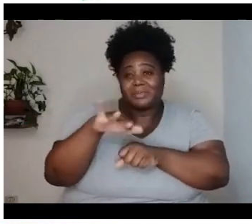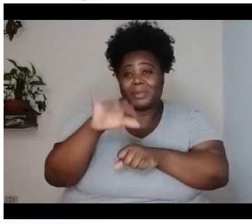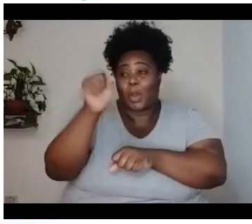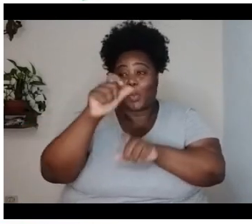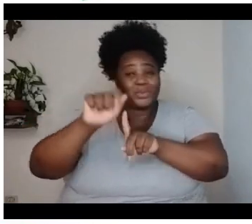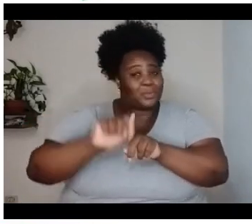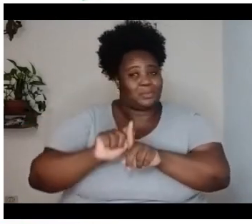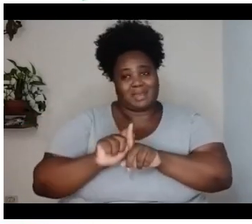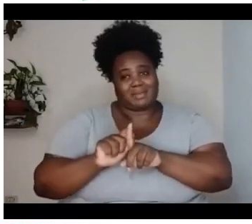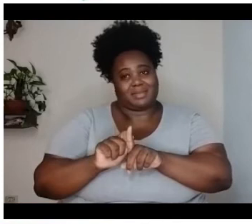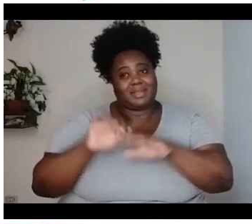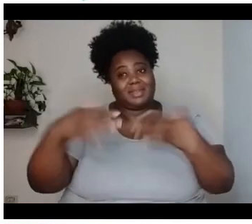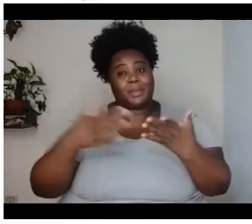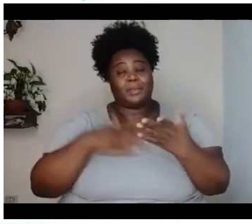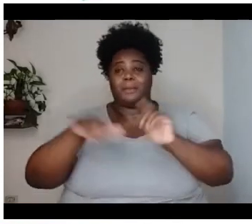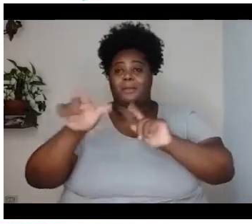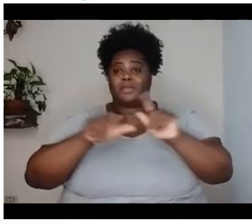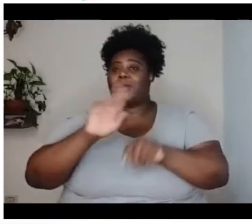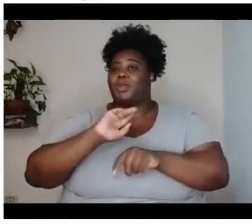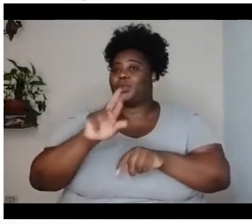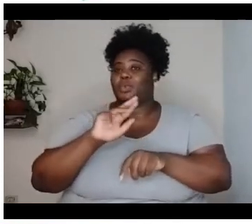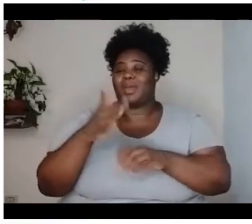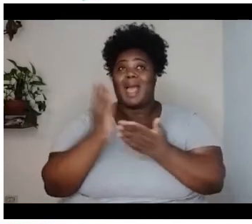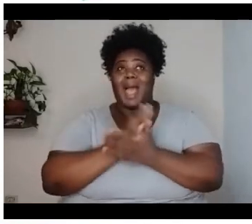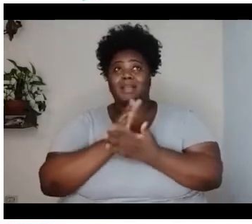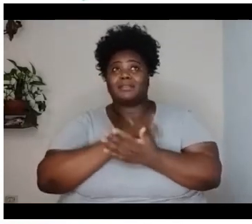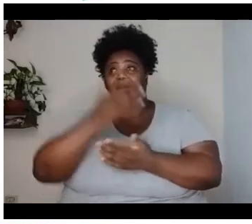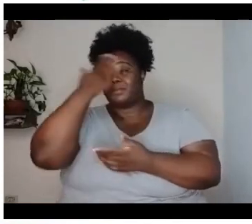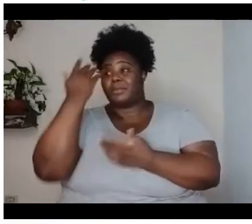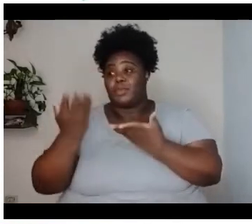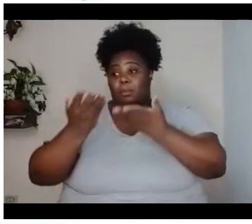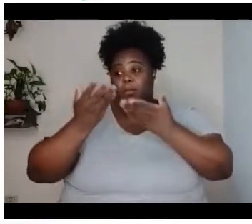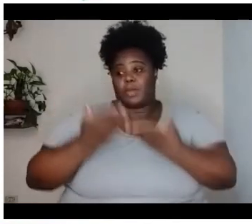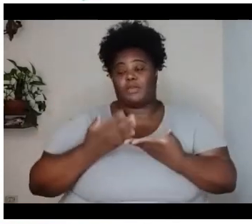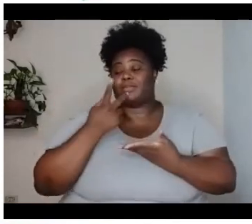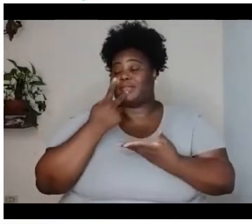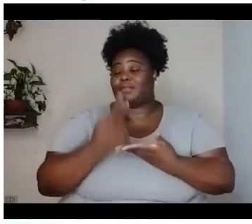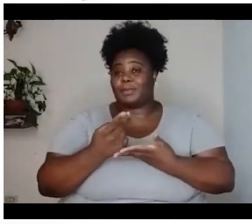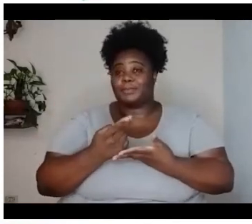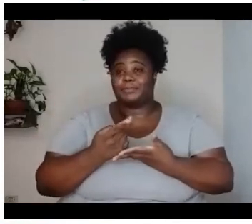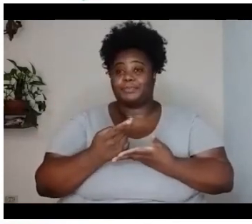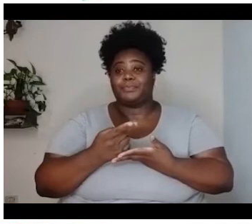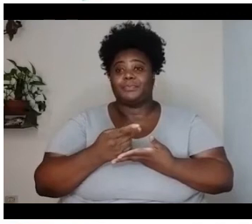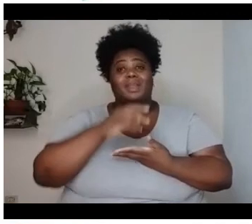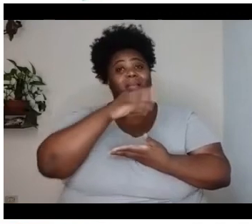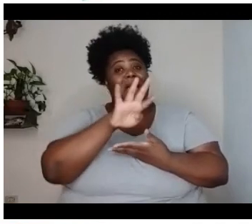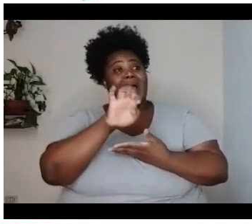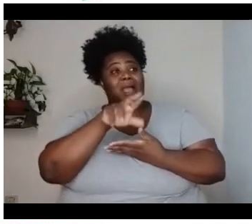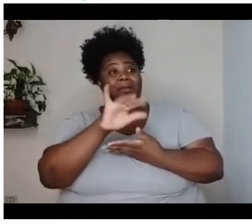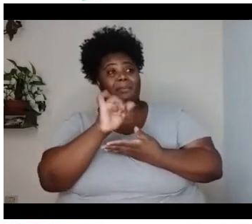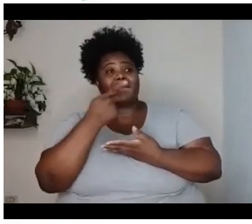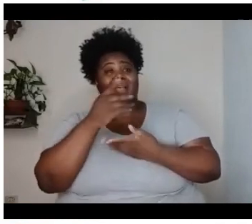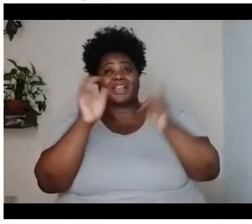meses. Então, meu trabalho ele não é... Às vezes, assim, as pessoas me convidam e acham até que, a Berna, sabe, difícil,